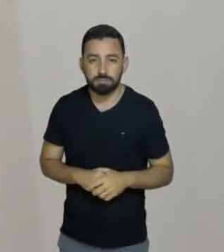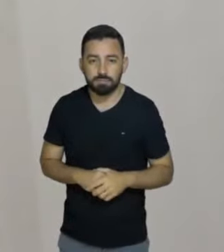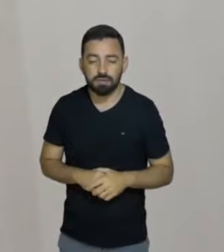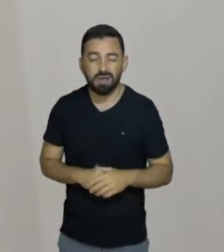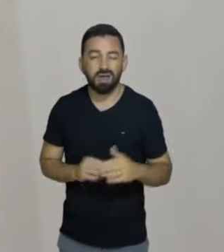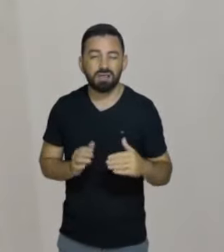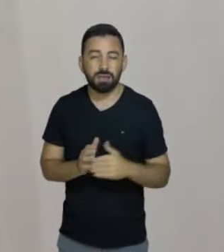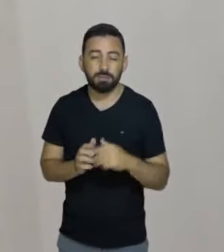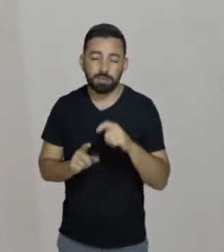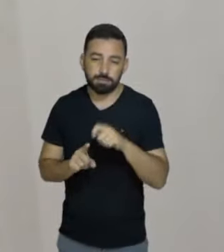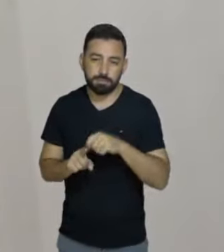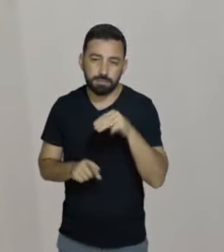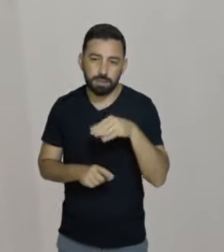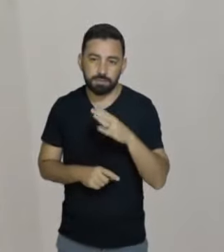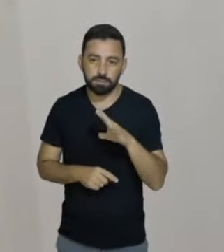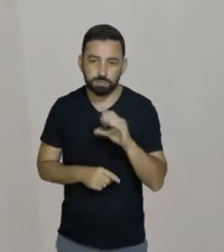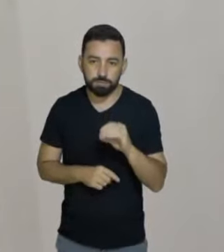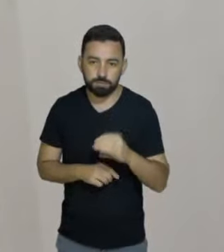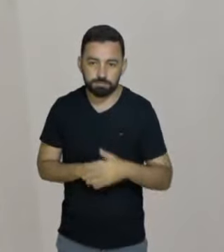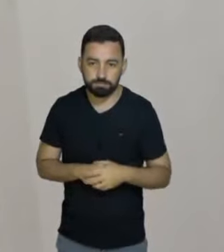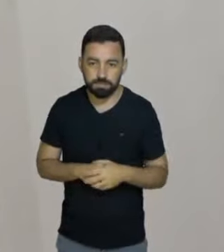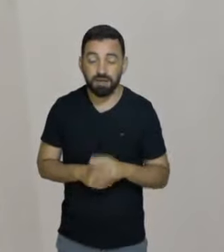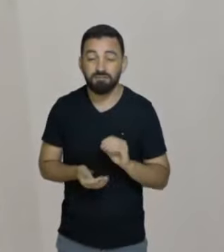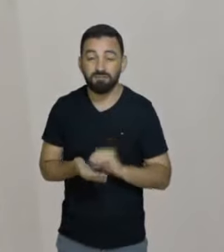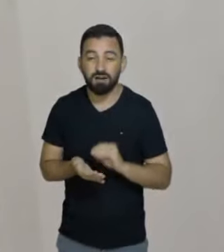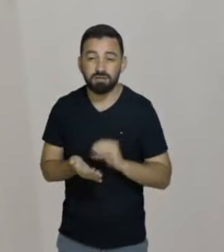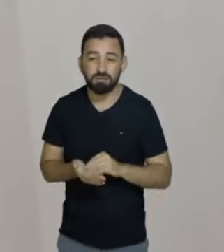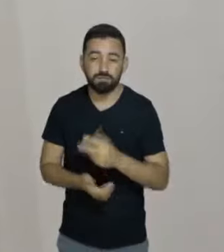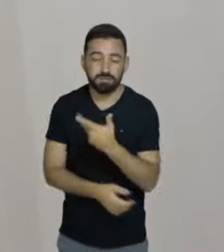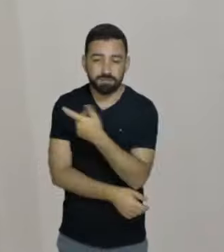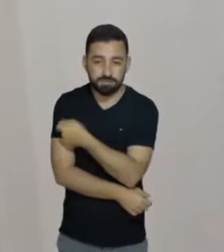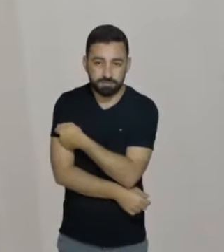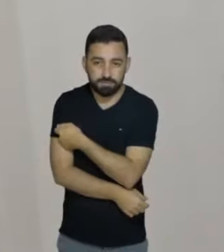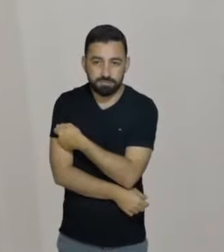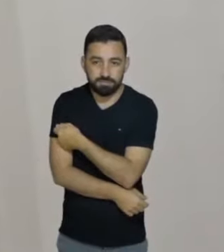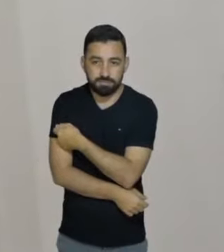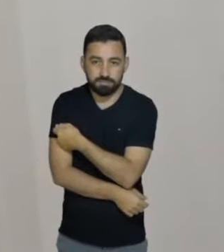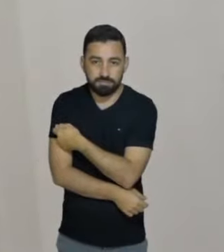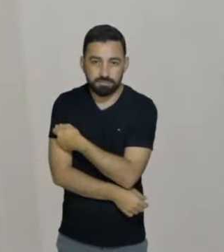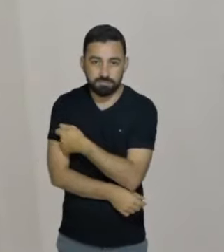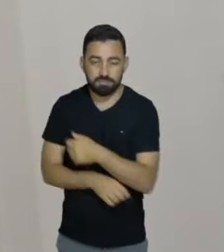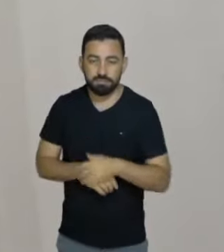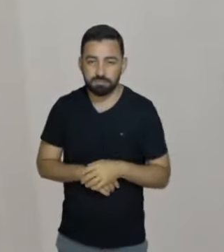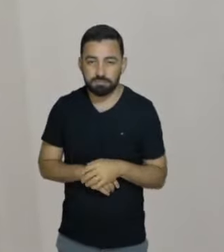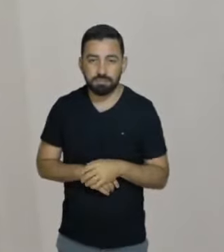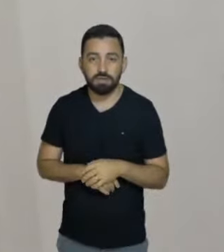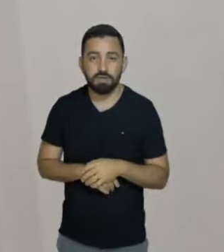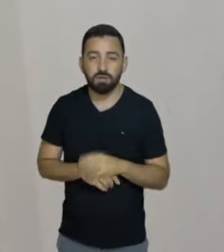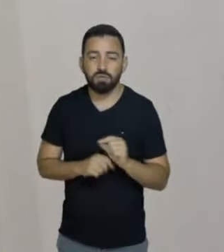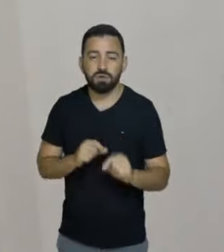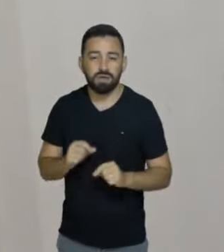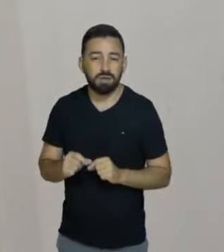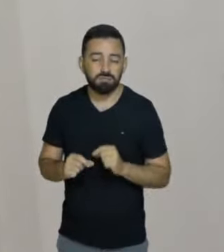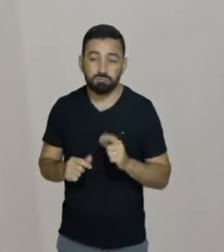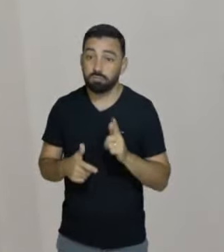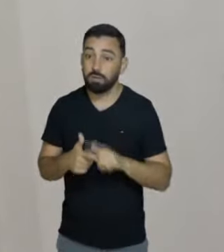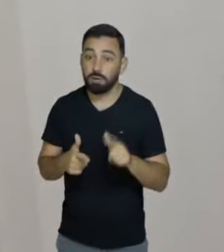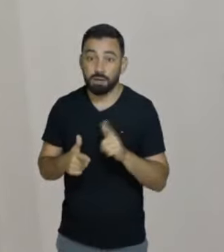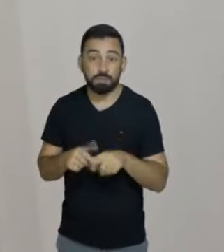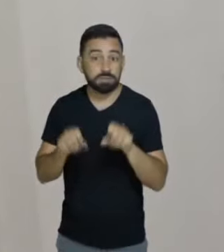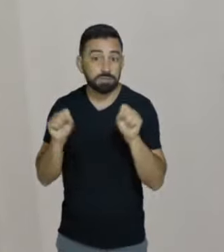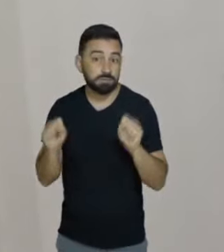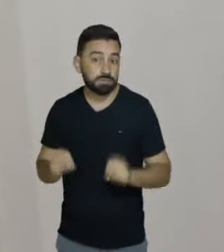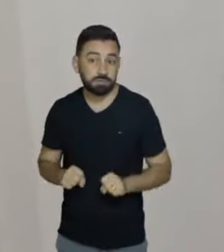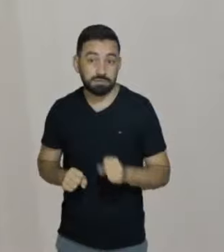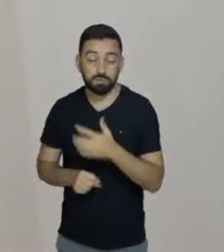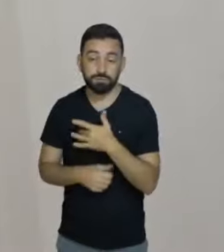de março. A falta de vacina faz com que venha a colapsar o sistema de saúde,